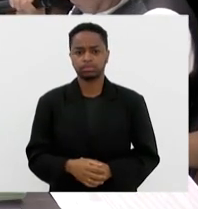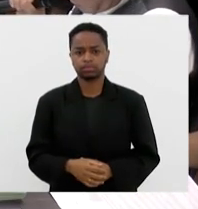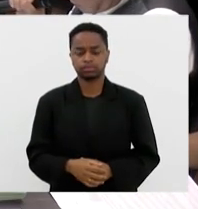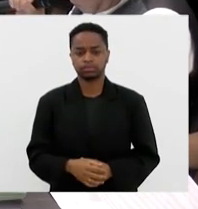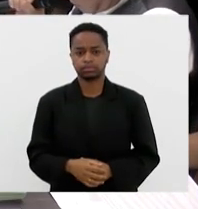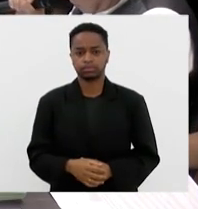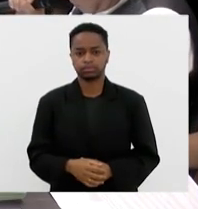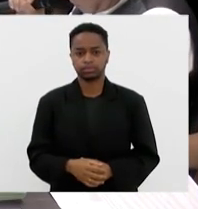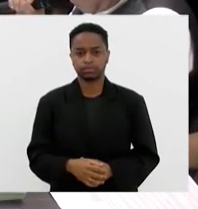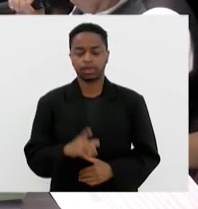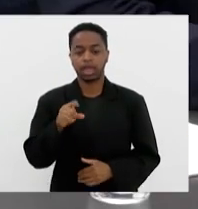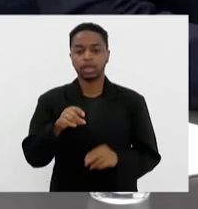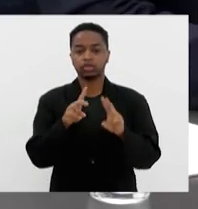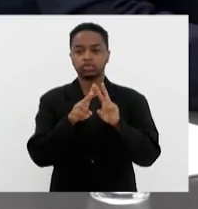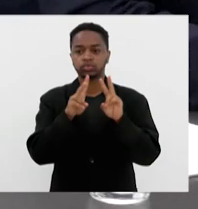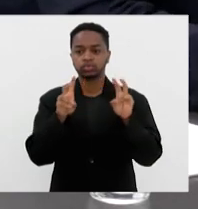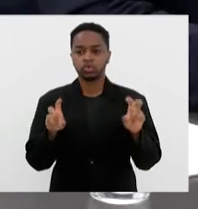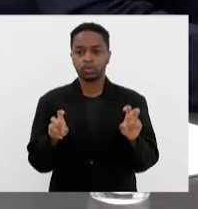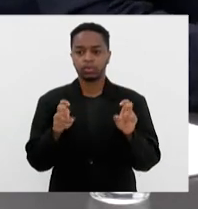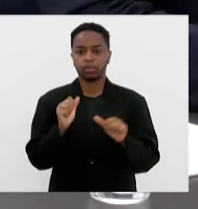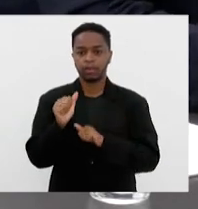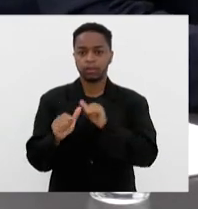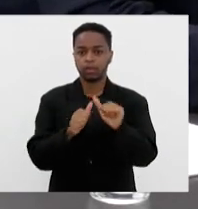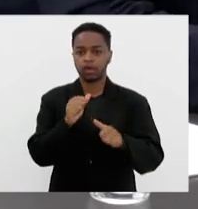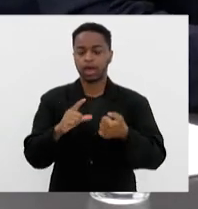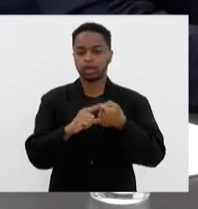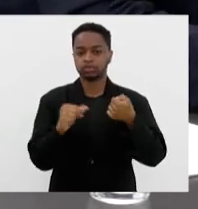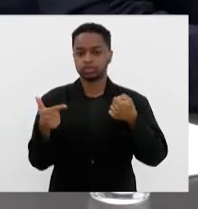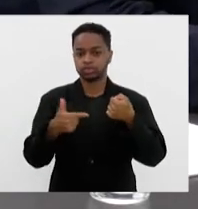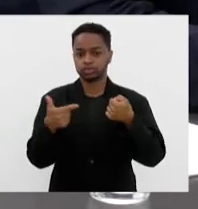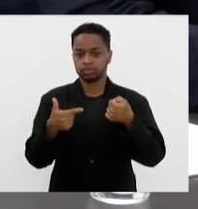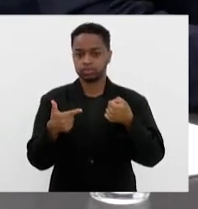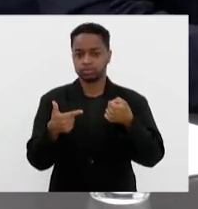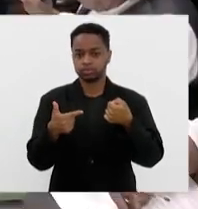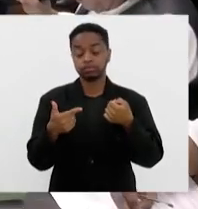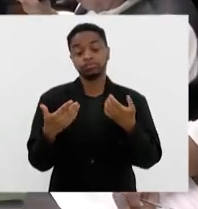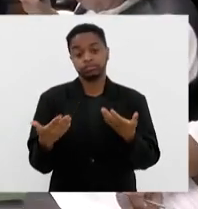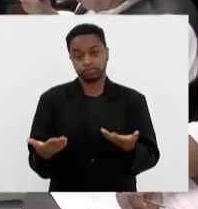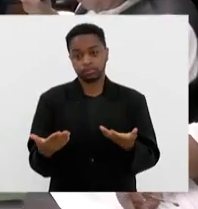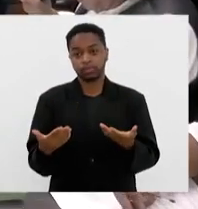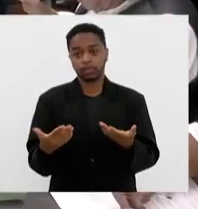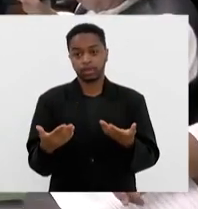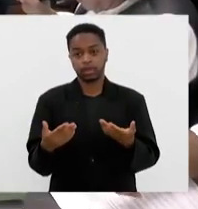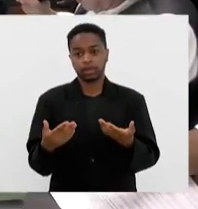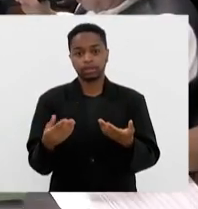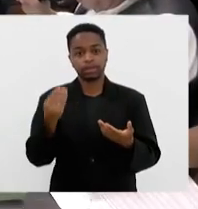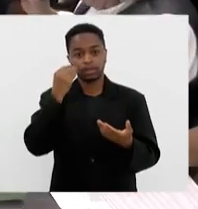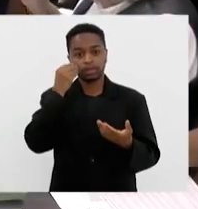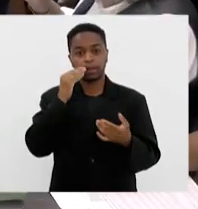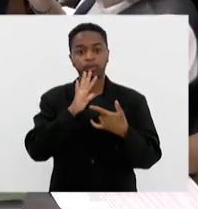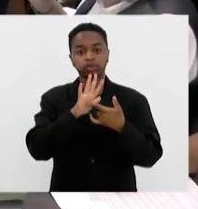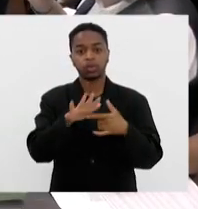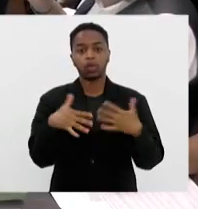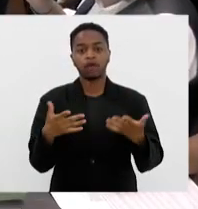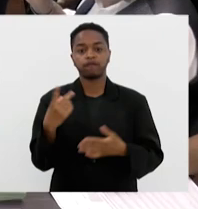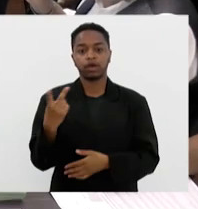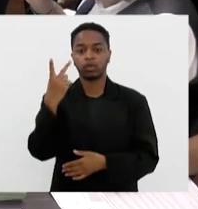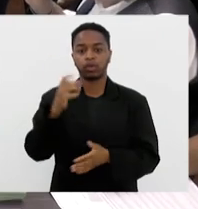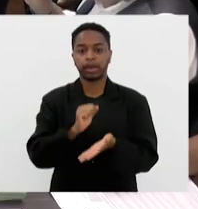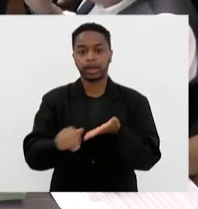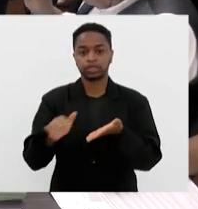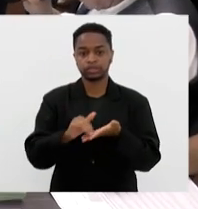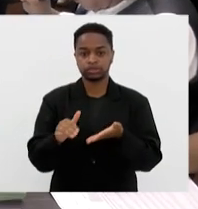Foi em relação à modificação do artigo 2º. Ah, isso que eu ia dizer. Para indicar a fonte de custeio. Ah, então o acidente